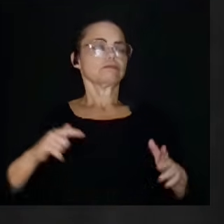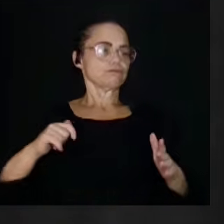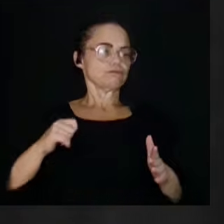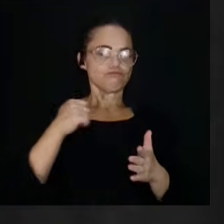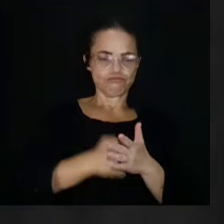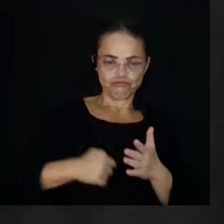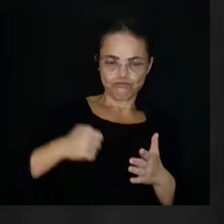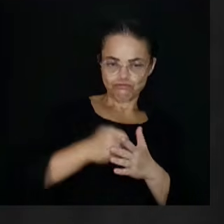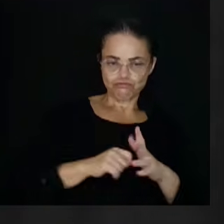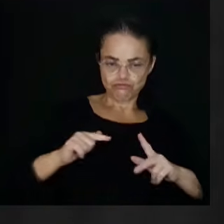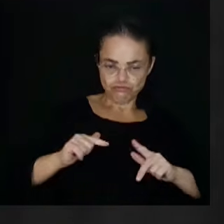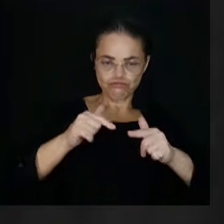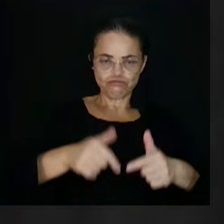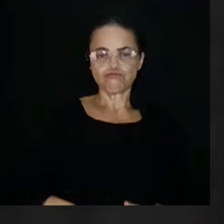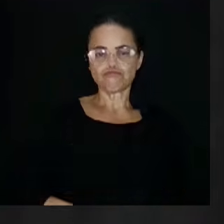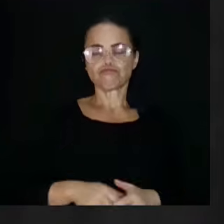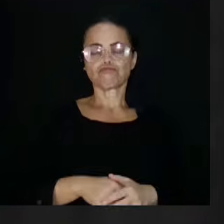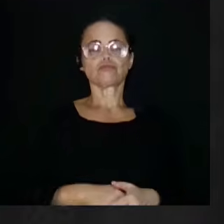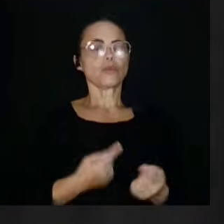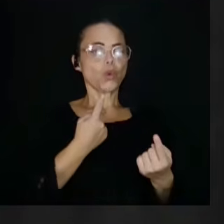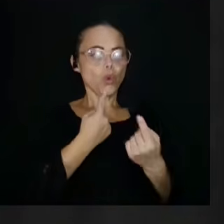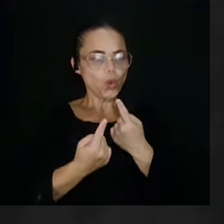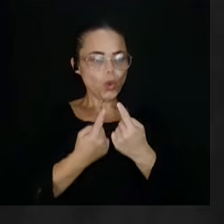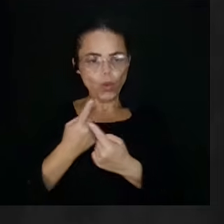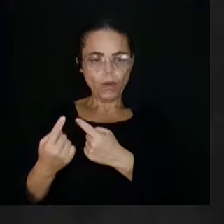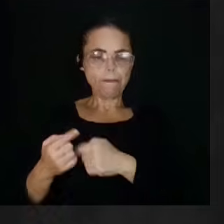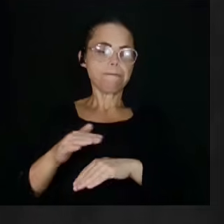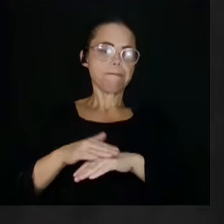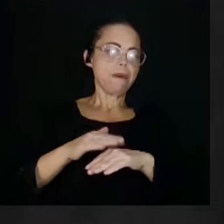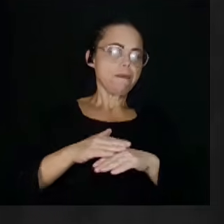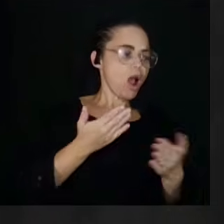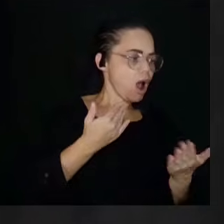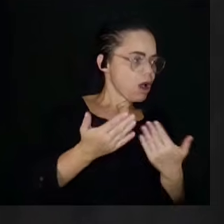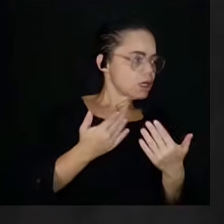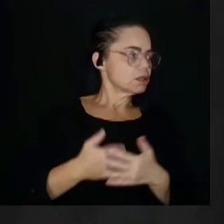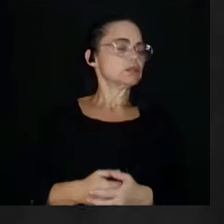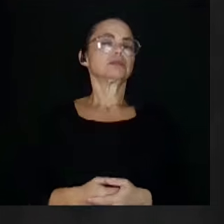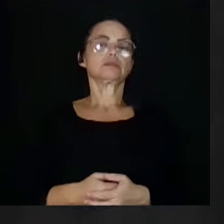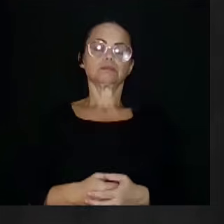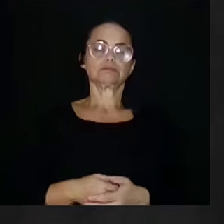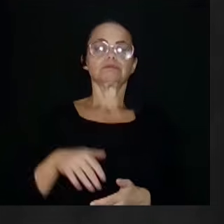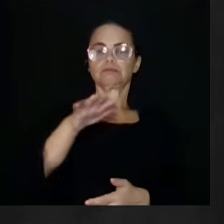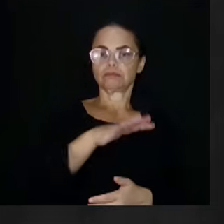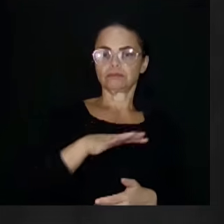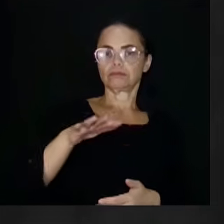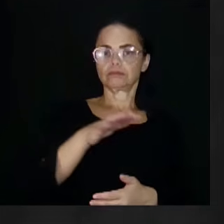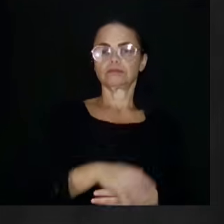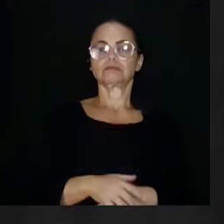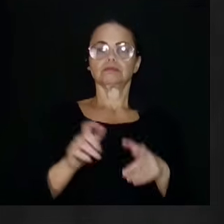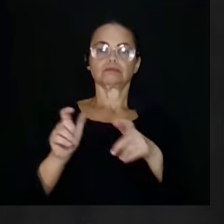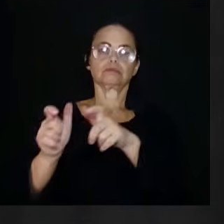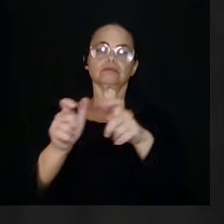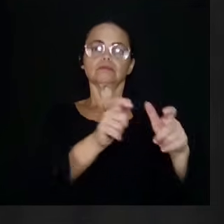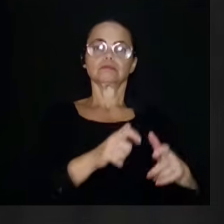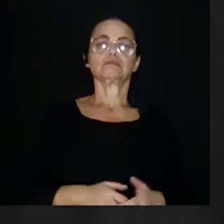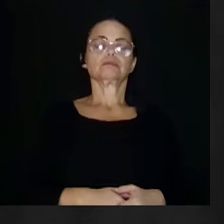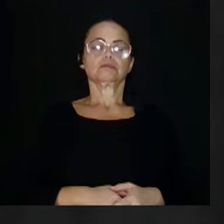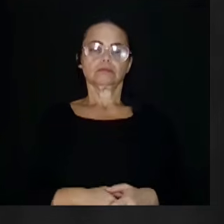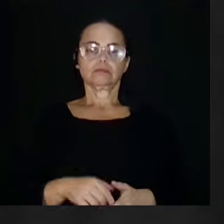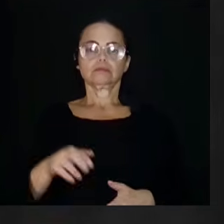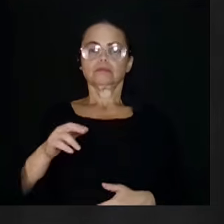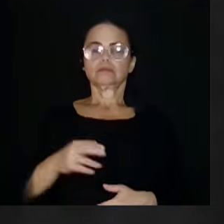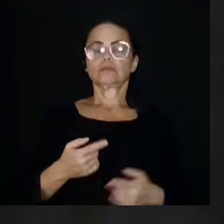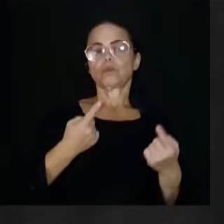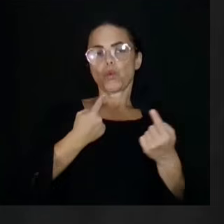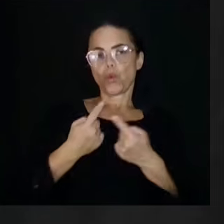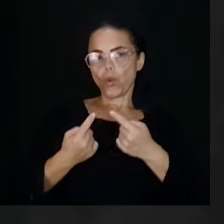no diálogo, né? Estar nos espaços fazendo essas discussões